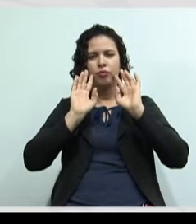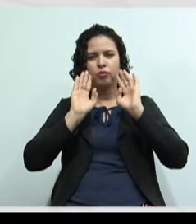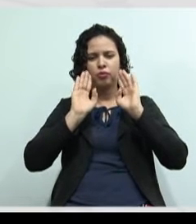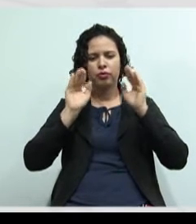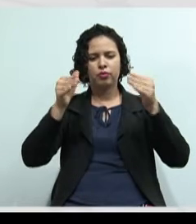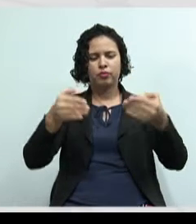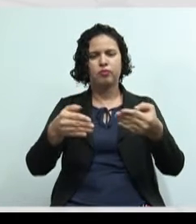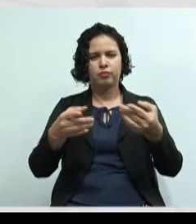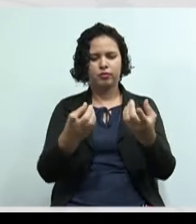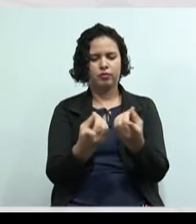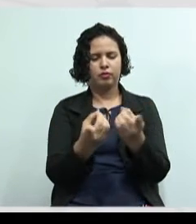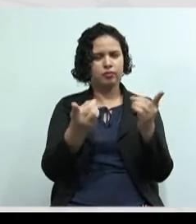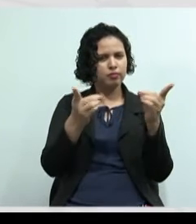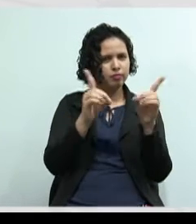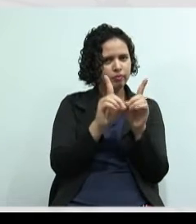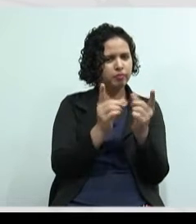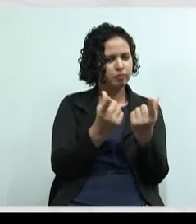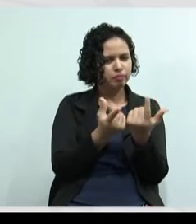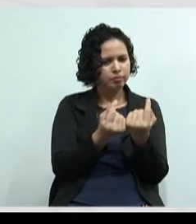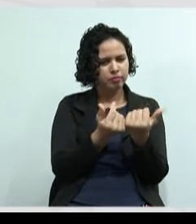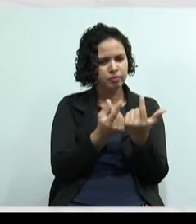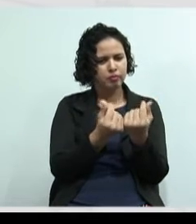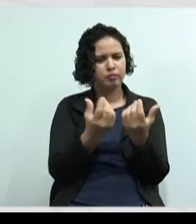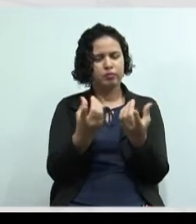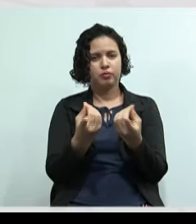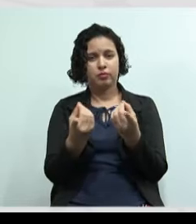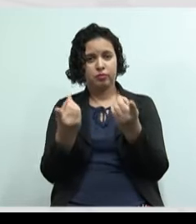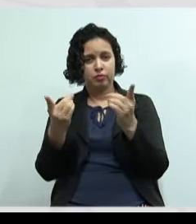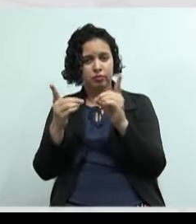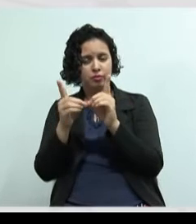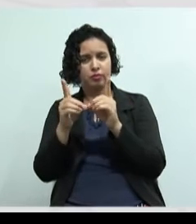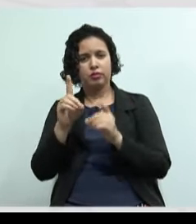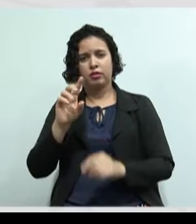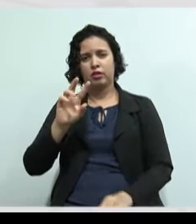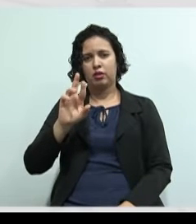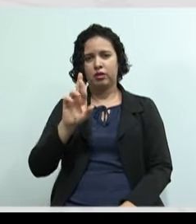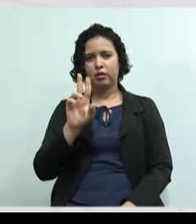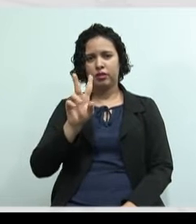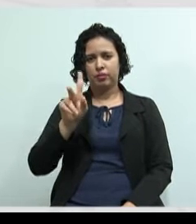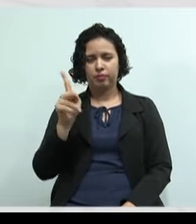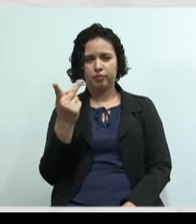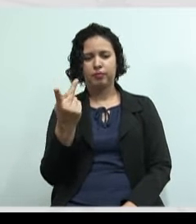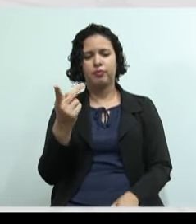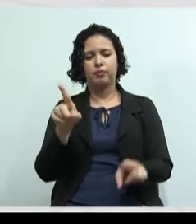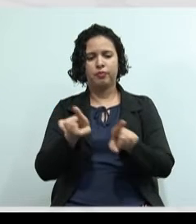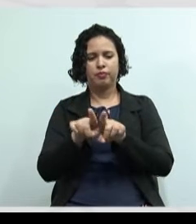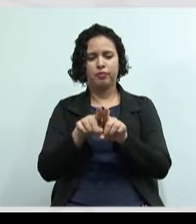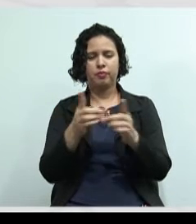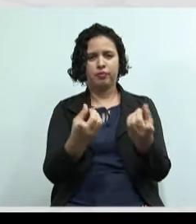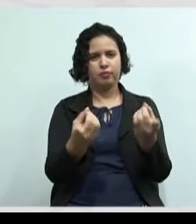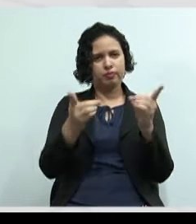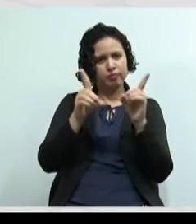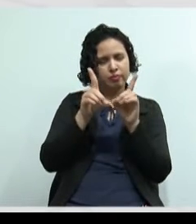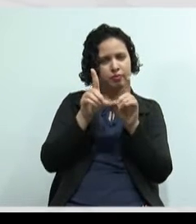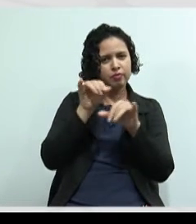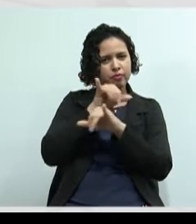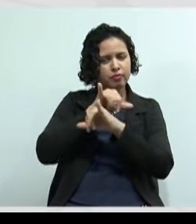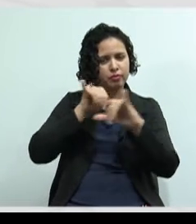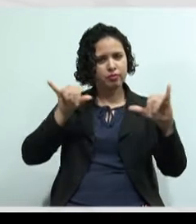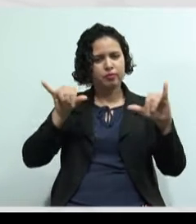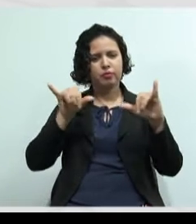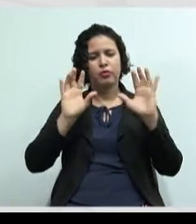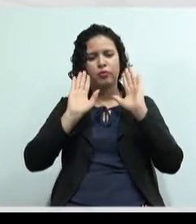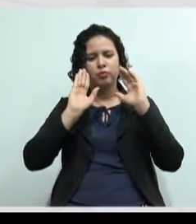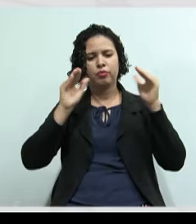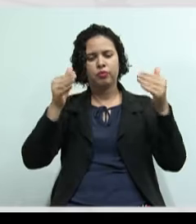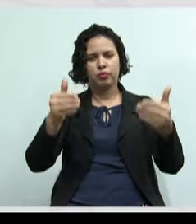né? O departamento financeiro, o departamento de recursos humanos, o departamento de publicidade e propaganda, tá? O foco dele está